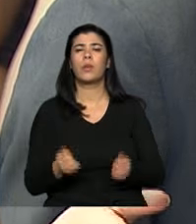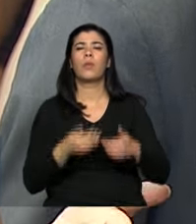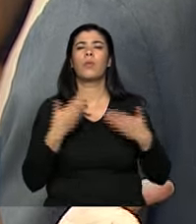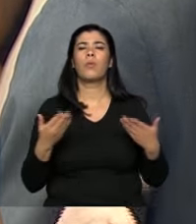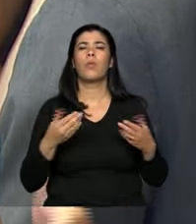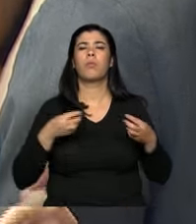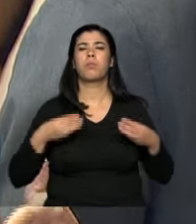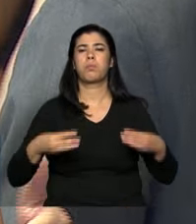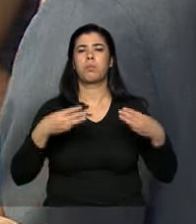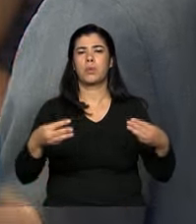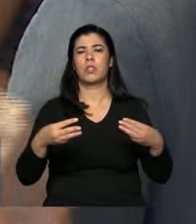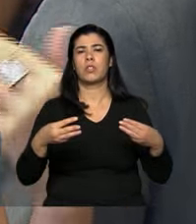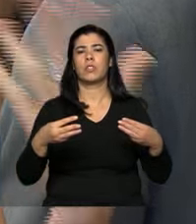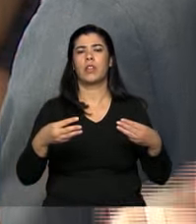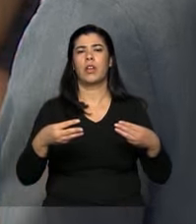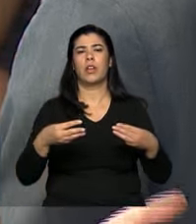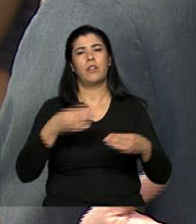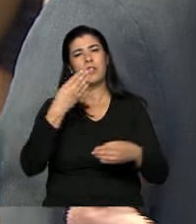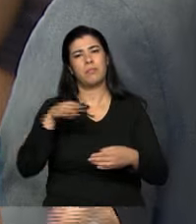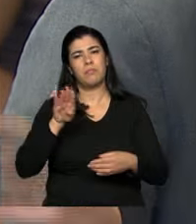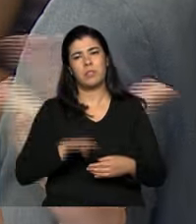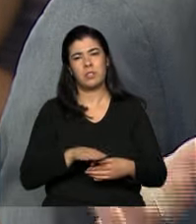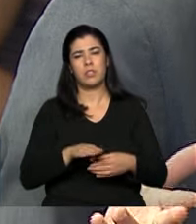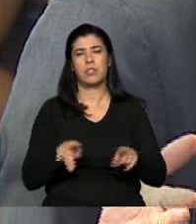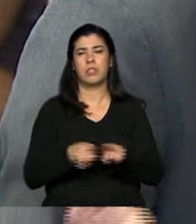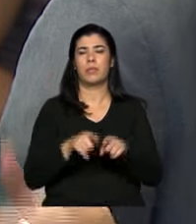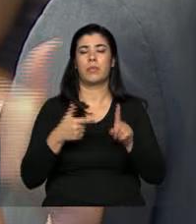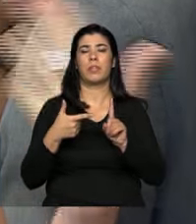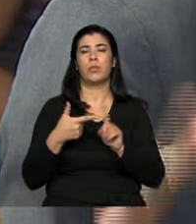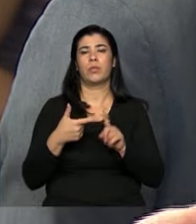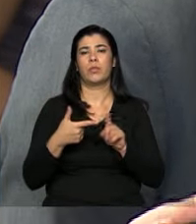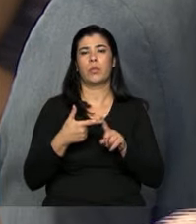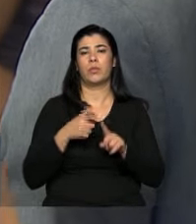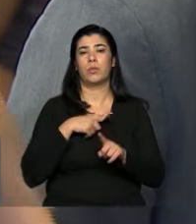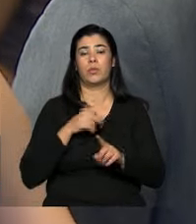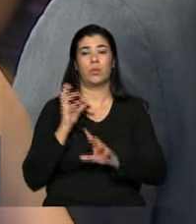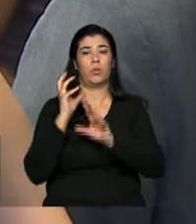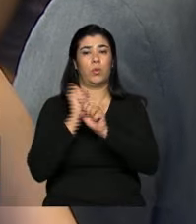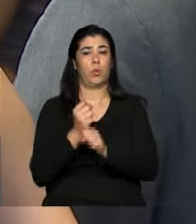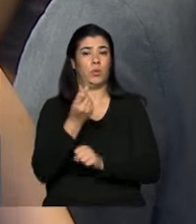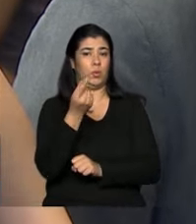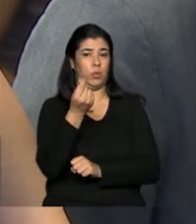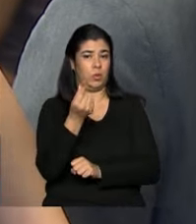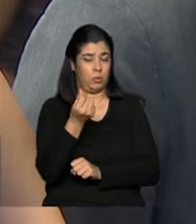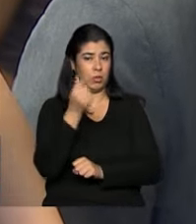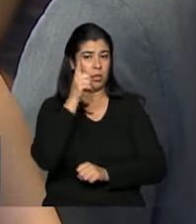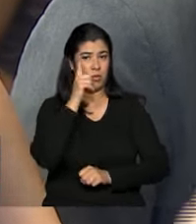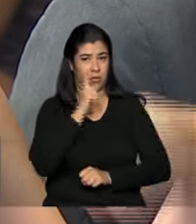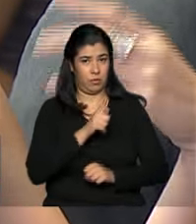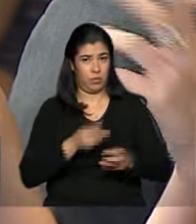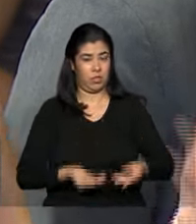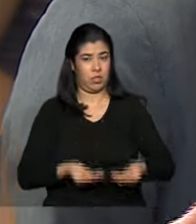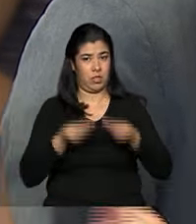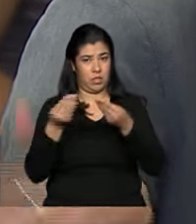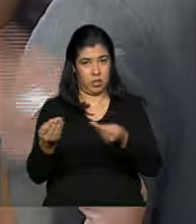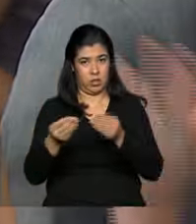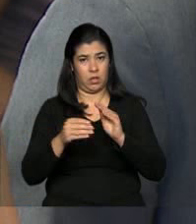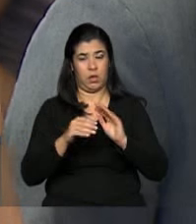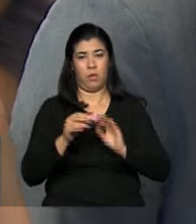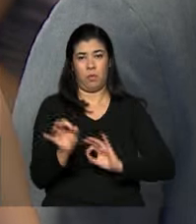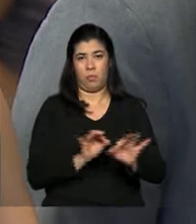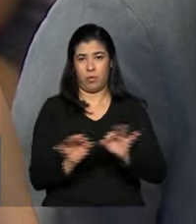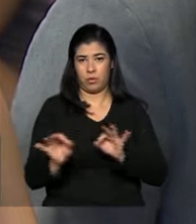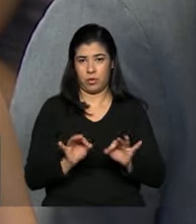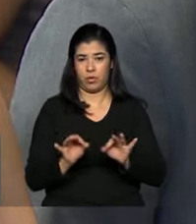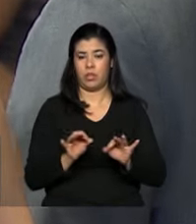Ministério poderá ser cortado e a segunda é sobre o orçamento vão conseguir entregar essa semana ainda o projeto e se tem alguma